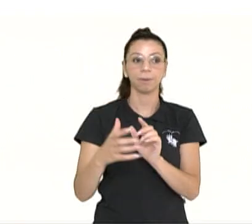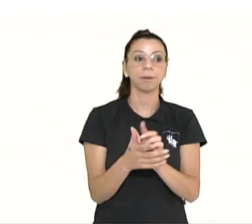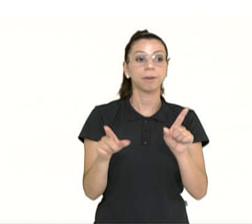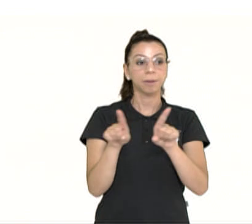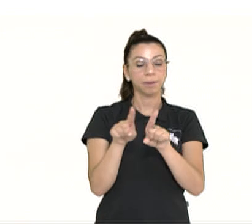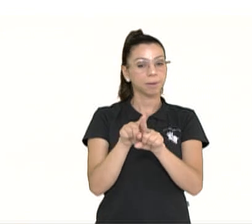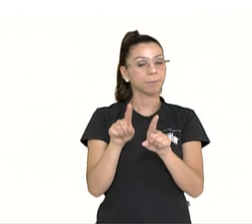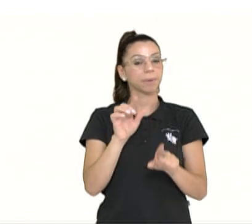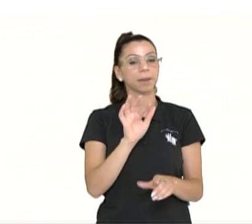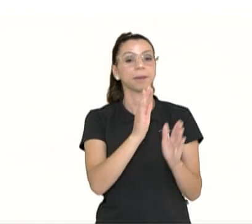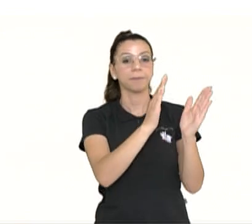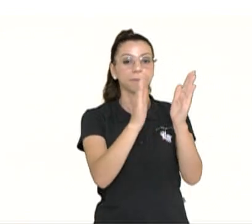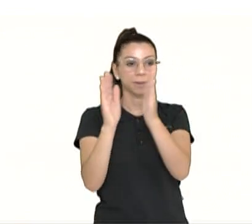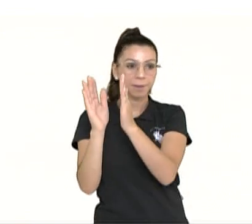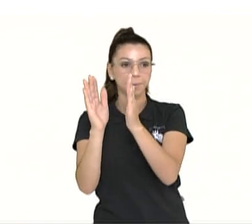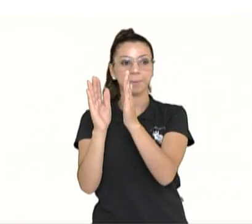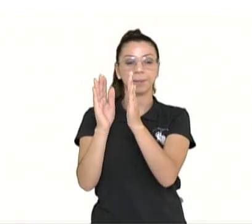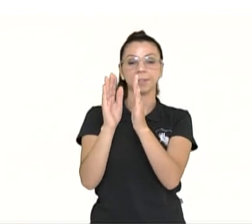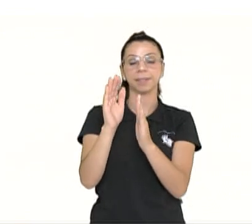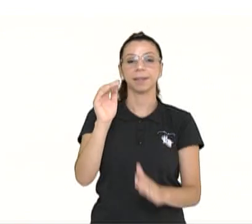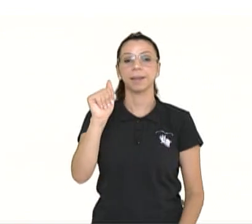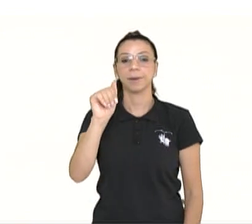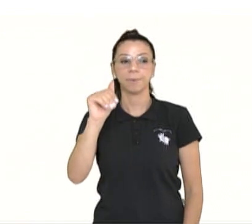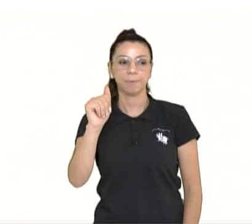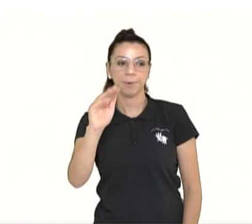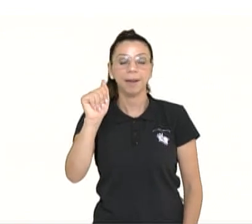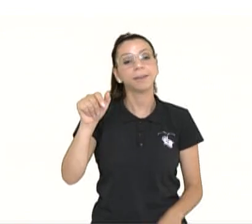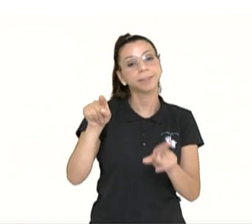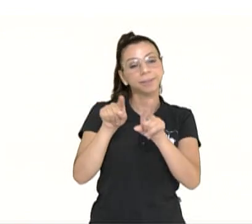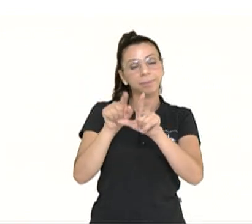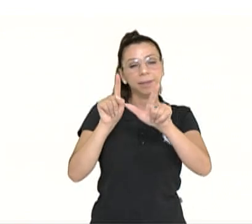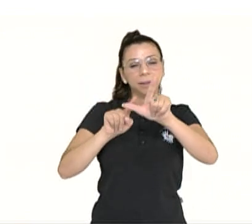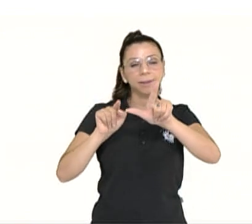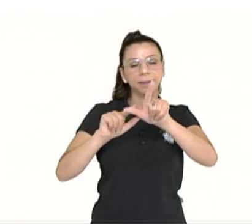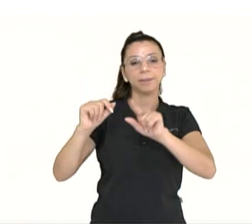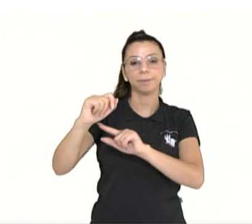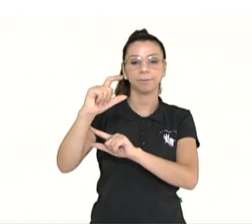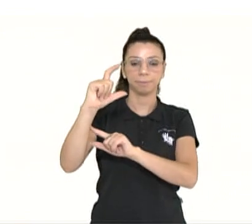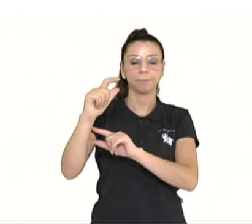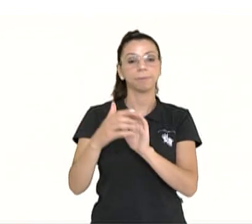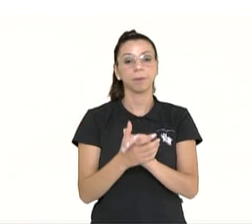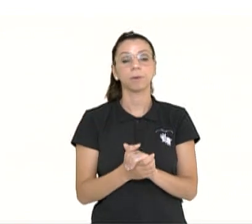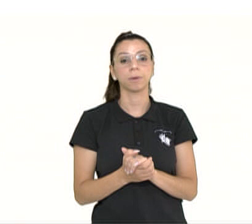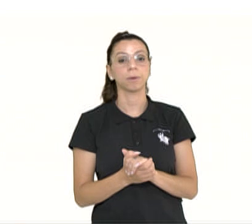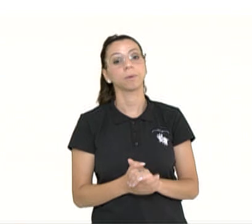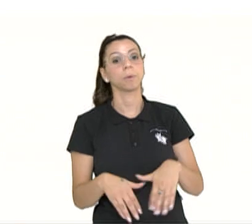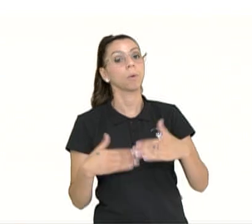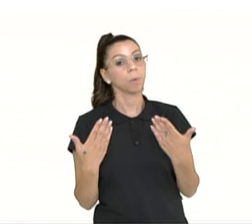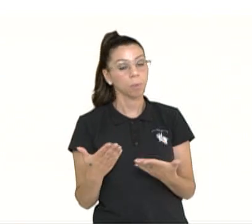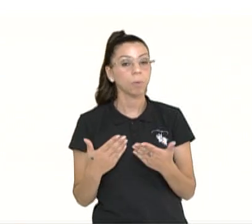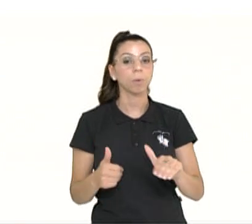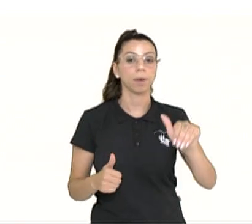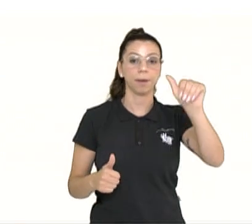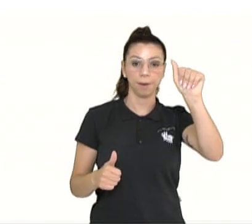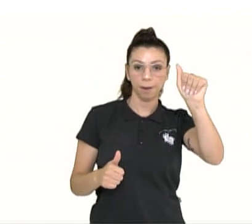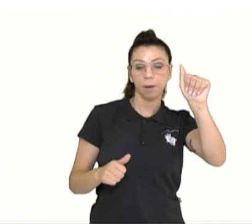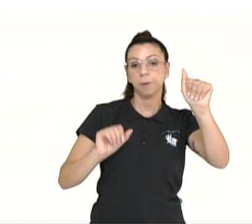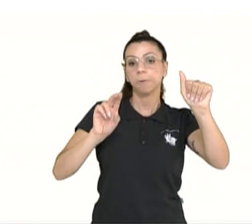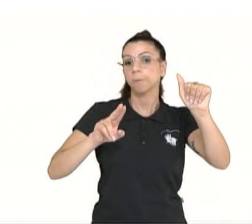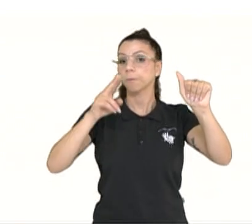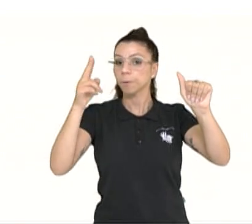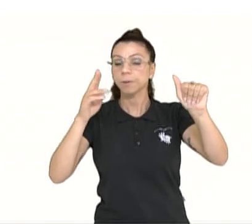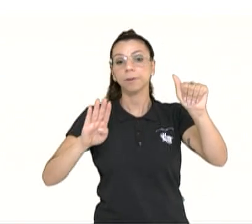também é com maiúscula. Então, para vocês não confundirem que uma é absoluta e a outra é relativa, e essas frequências